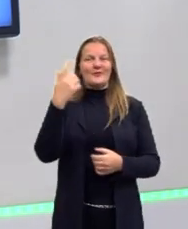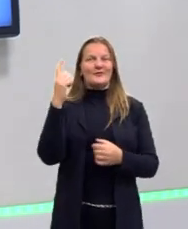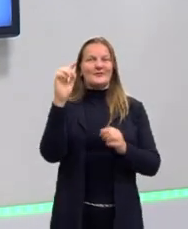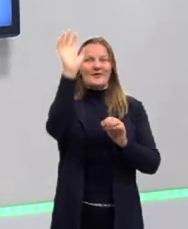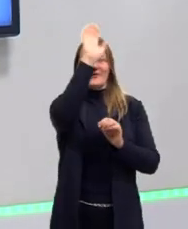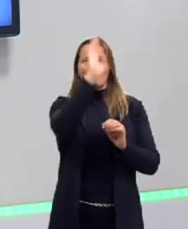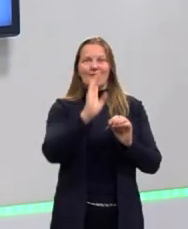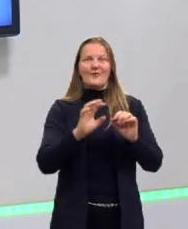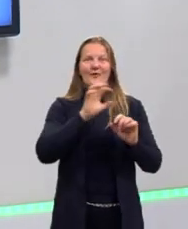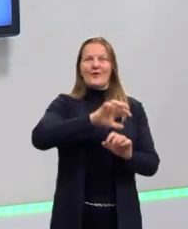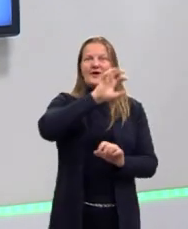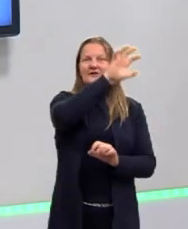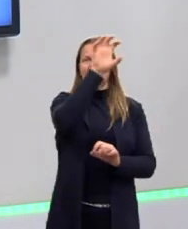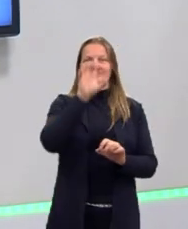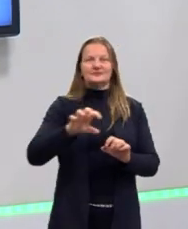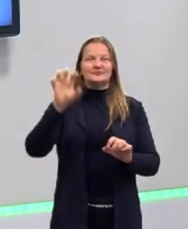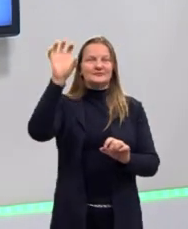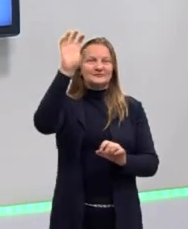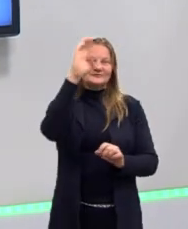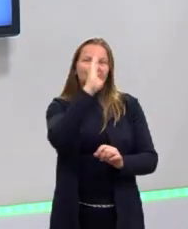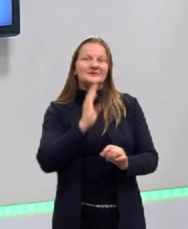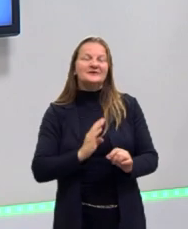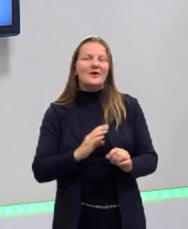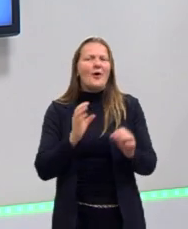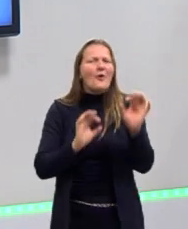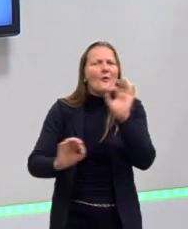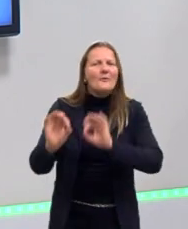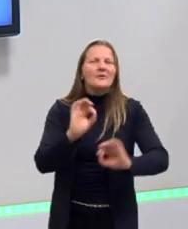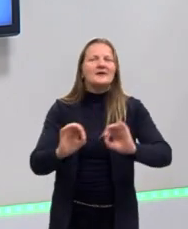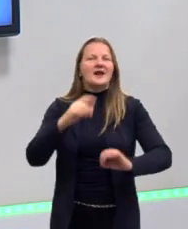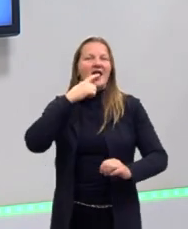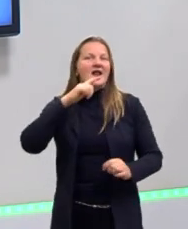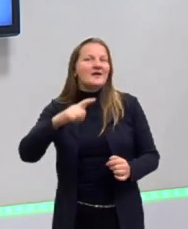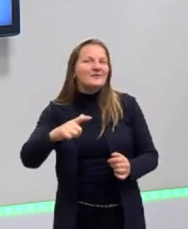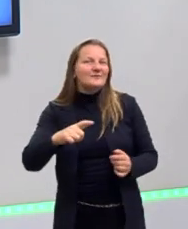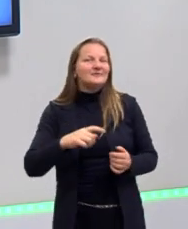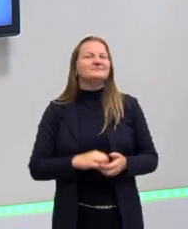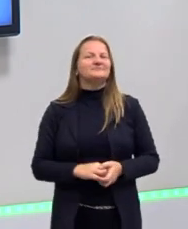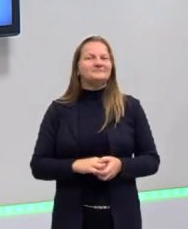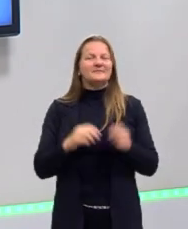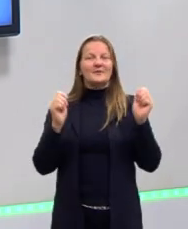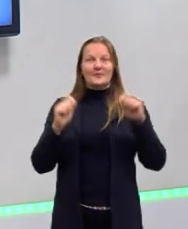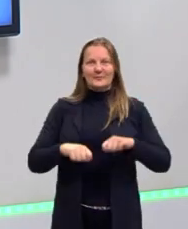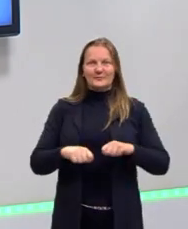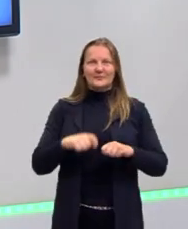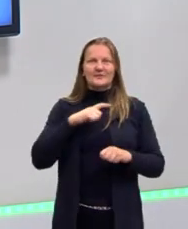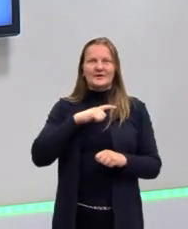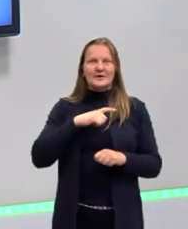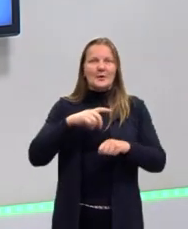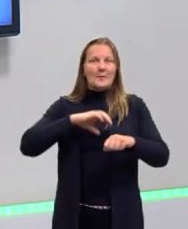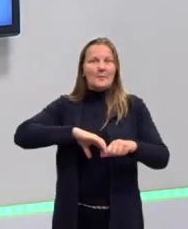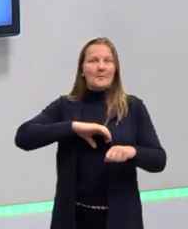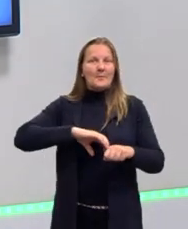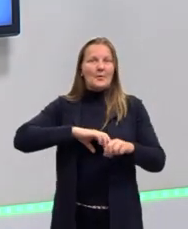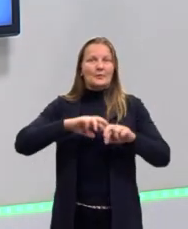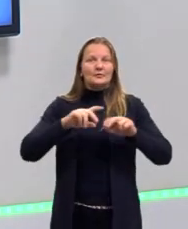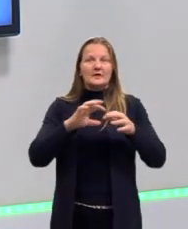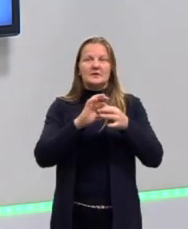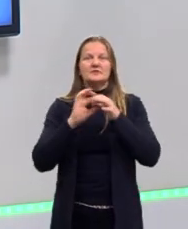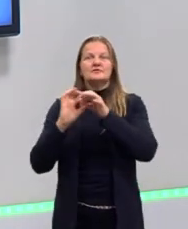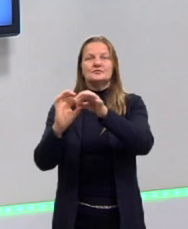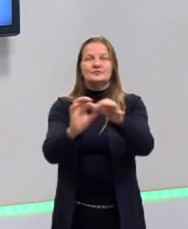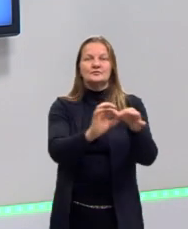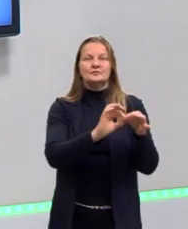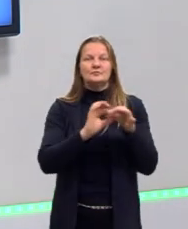aí do nosso país como é que a gente organiza a nossa língua e se a gente pode dizer que a gente tem um português Unificado